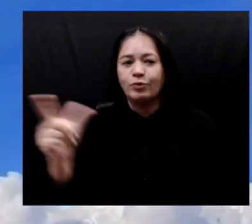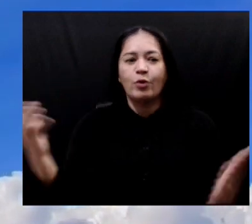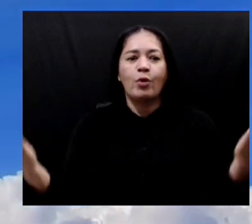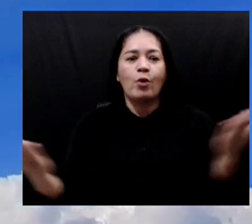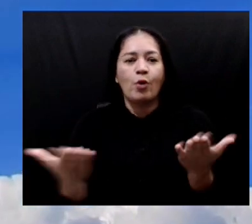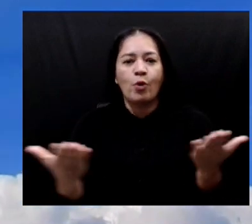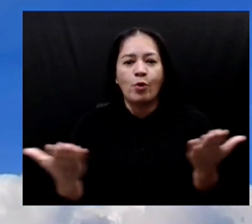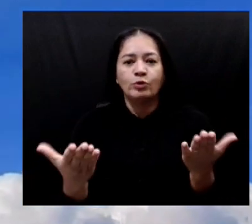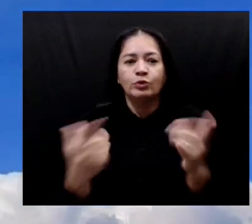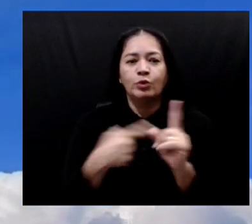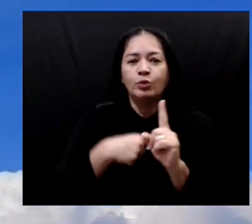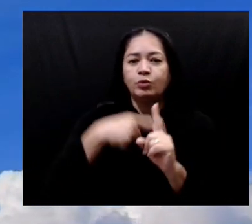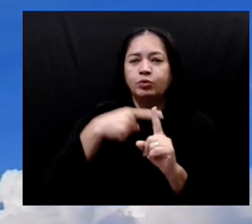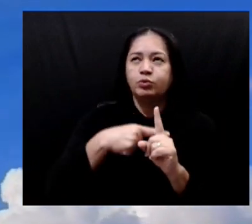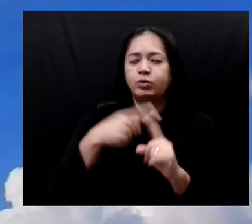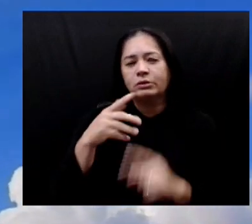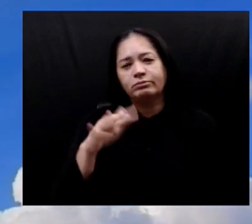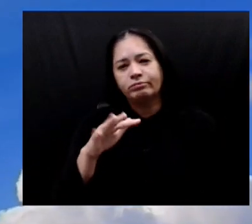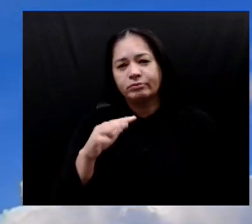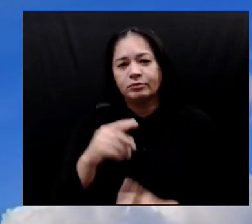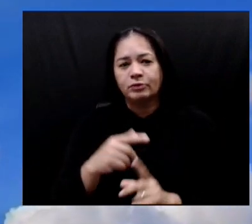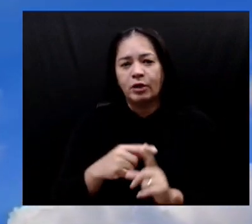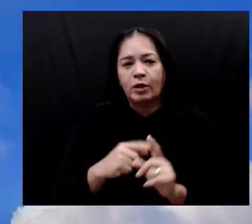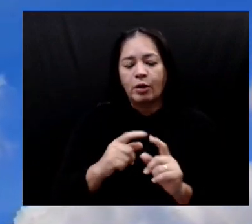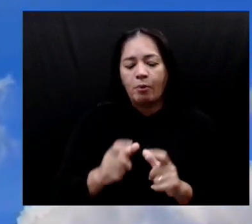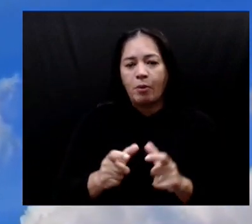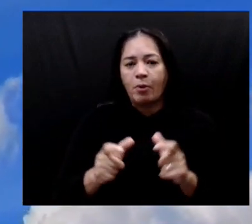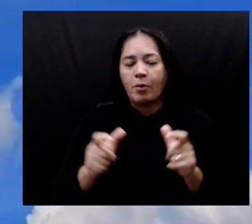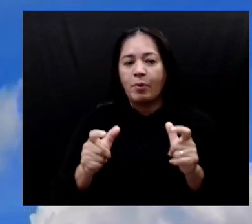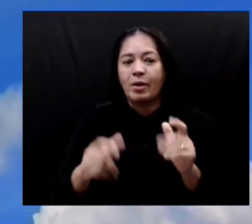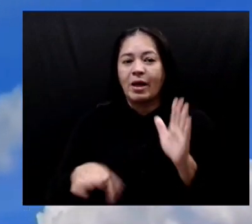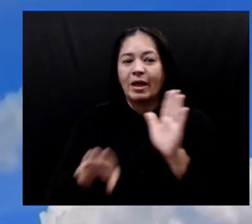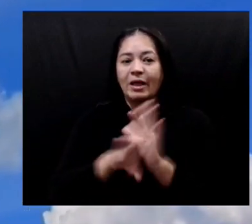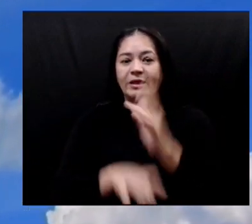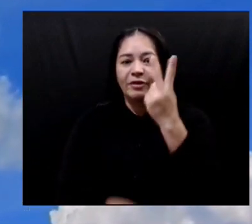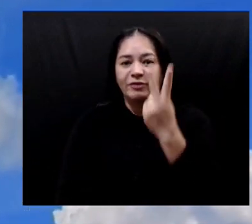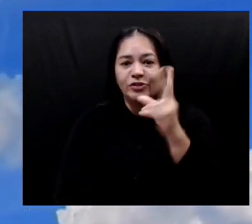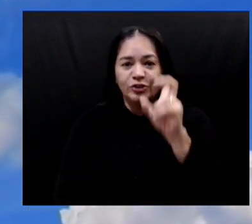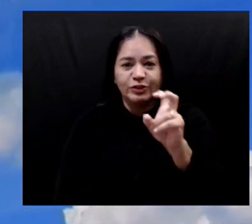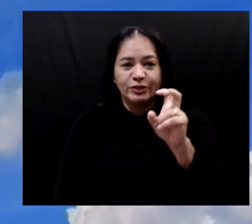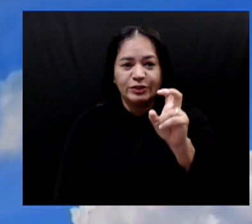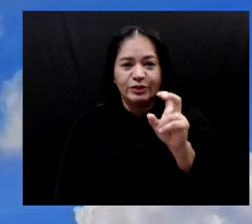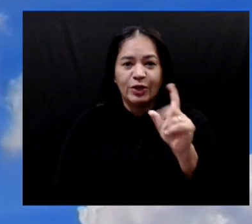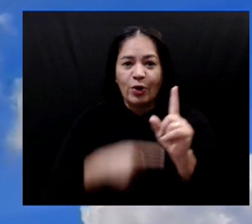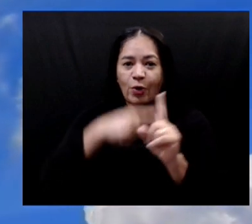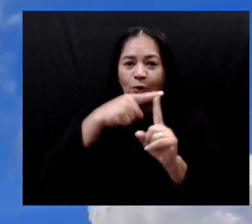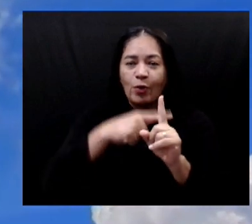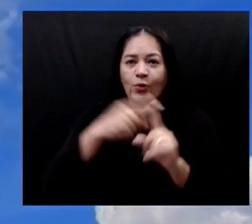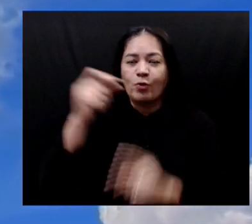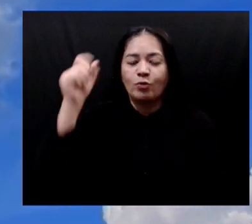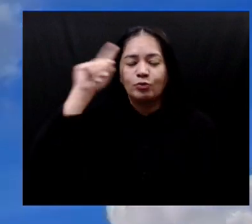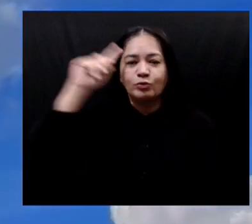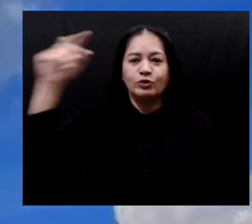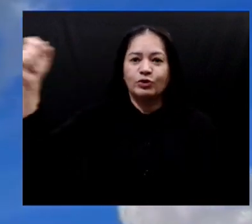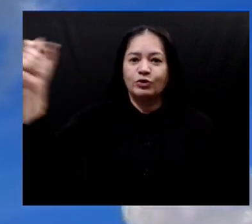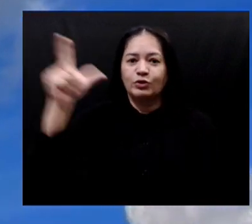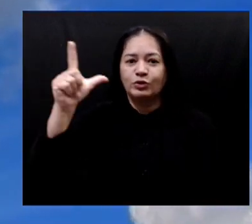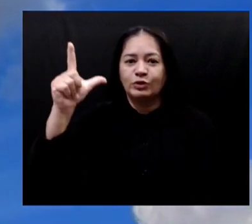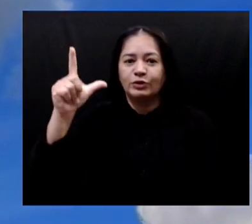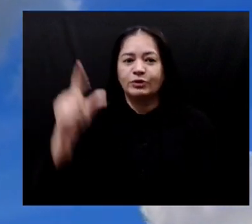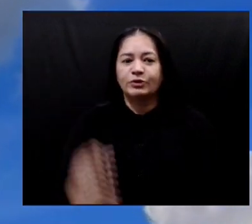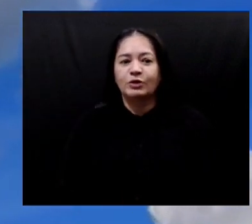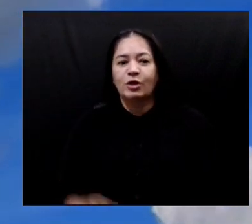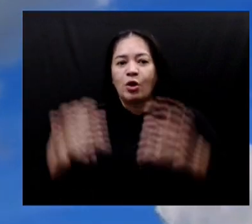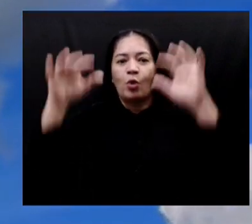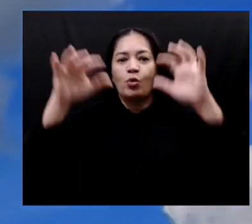devem aumentar, chegando aos 25 graus, com dia ensolarado, sem previsão de chuva na